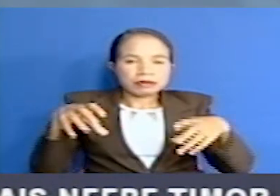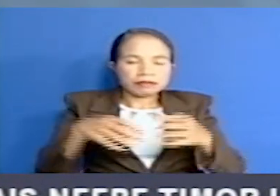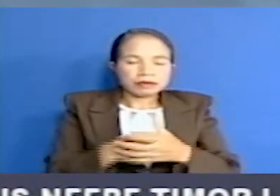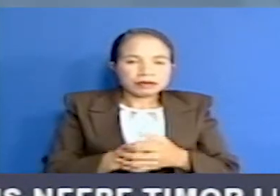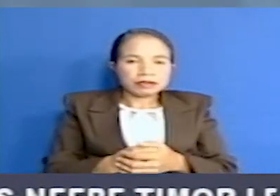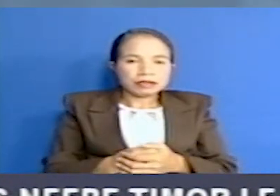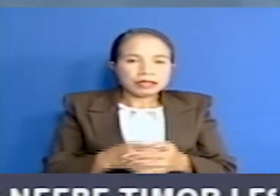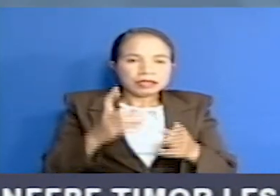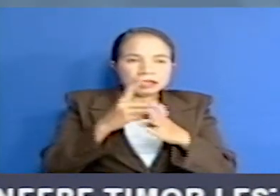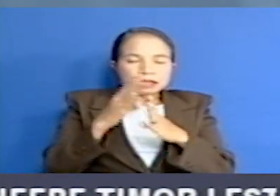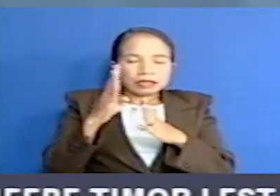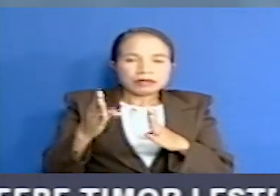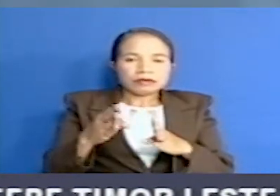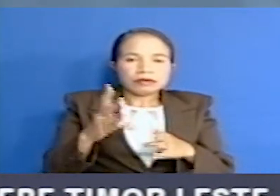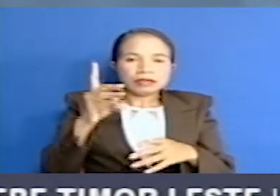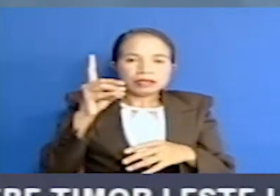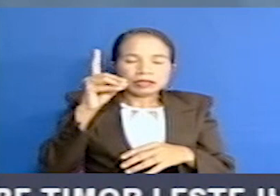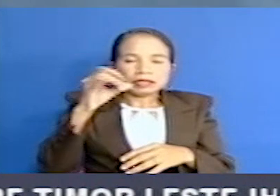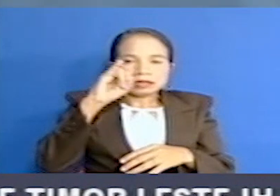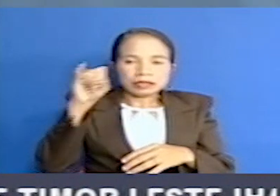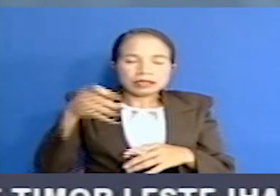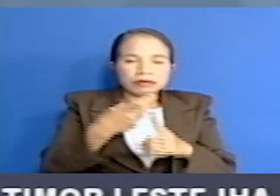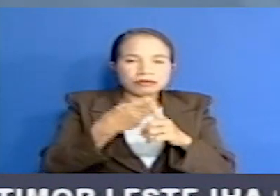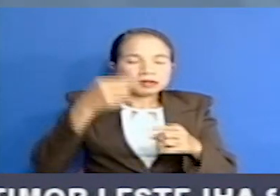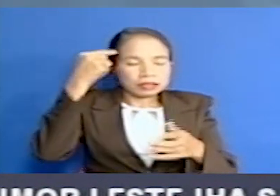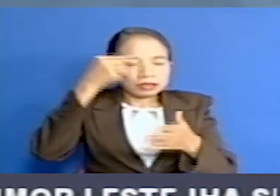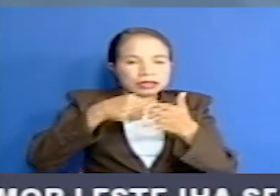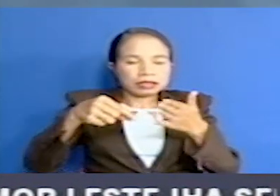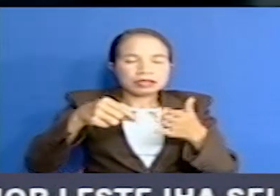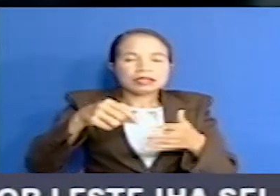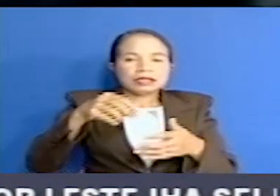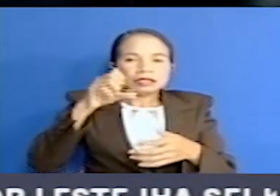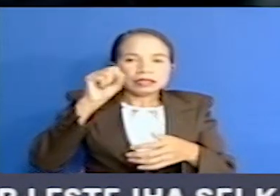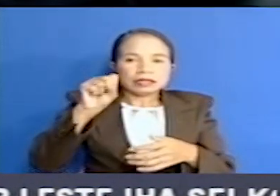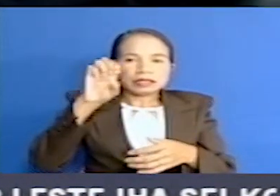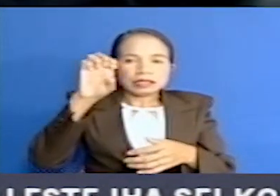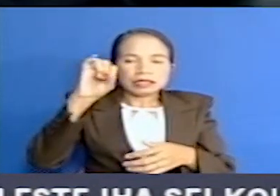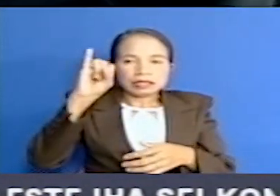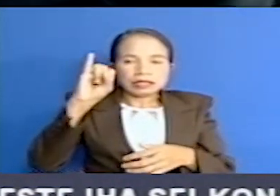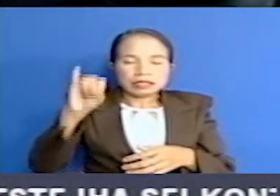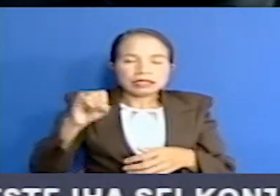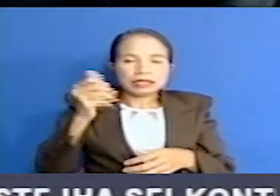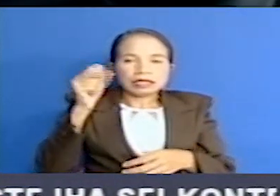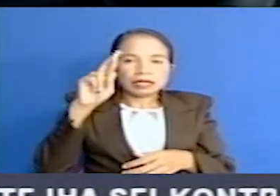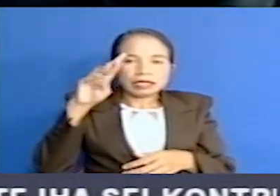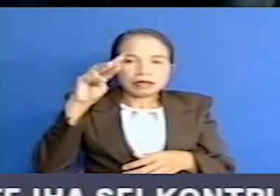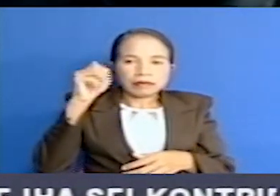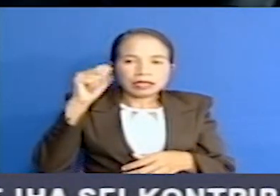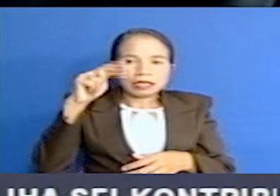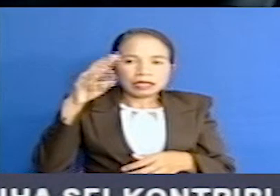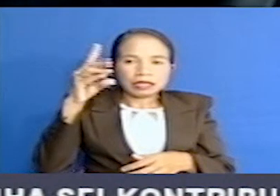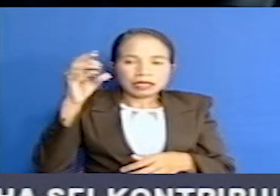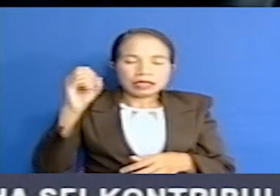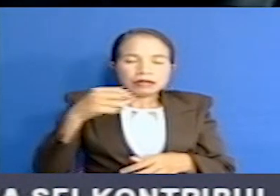Enquanto diretor-geral e secretário de Estado Igualdade e Inclusão, Armando da Costa Ratuir, e a